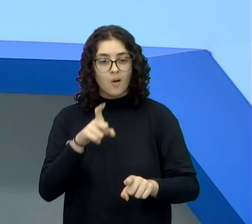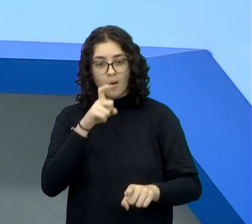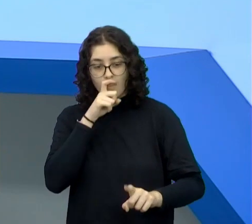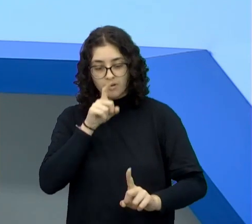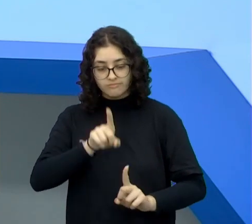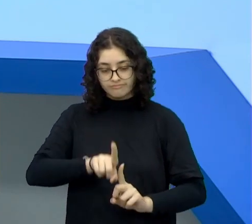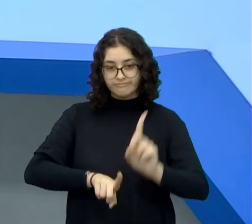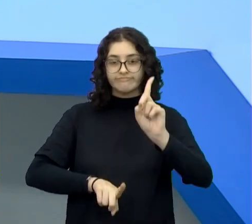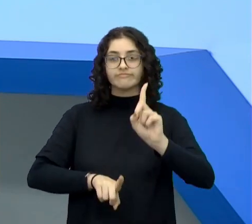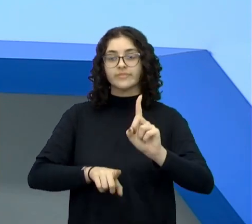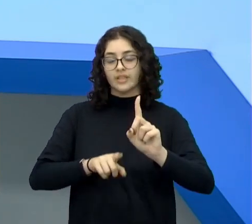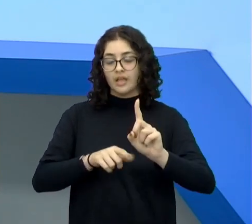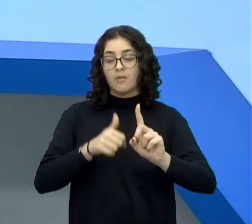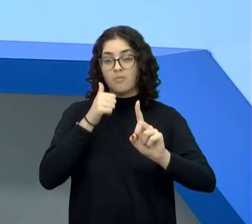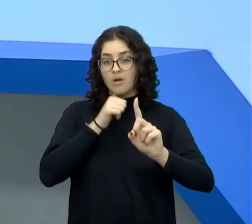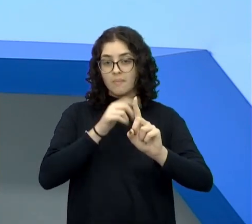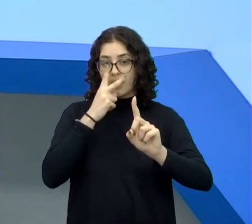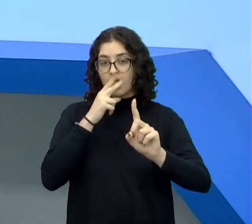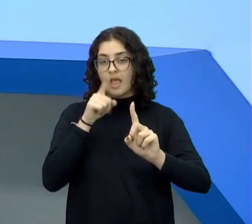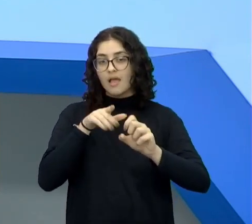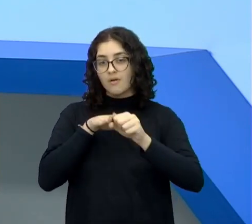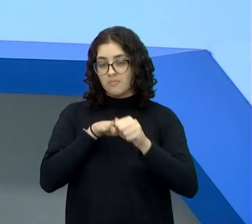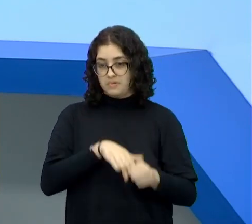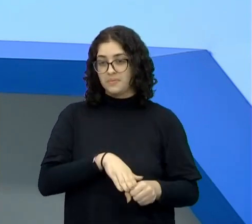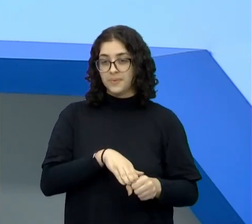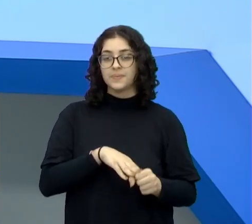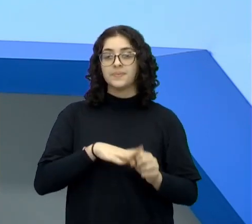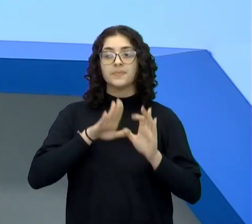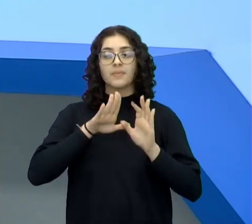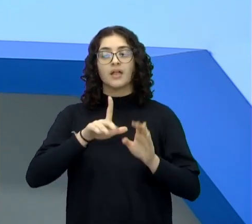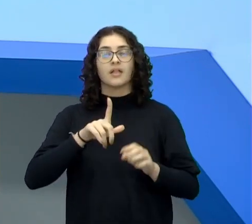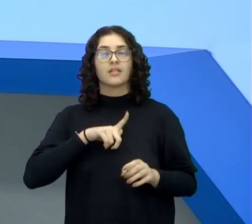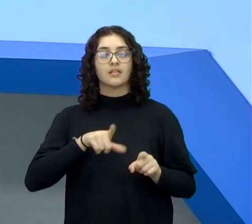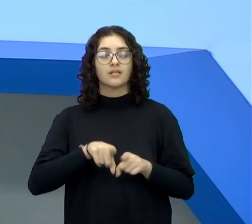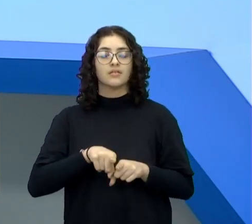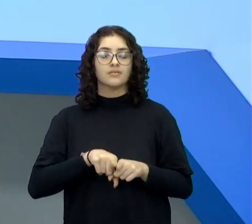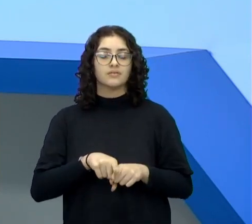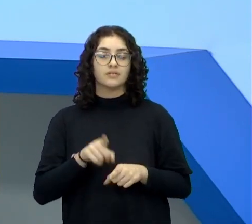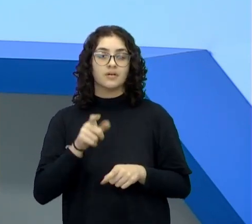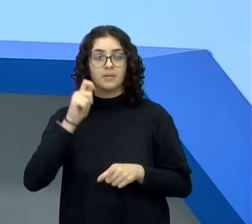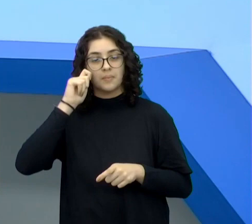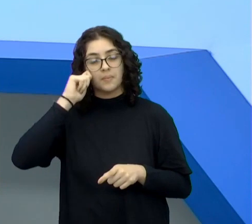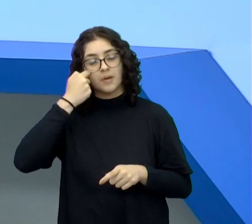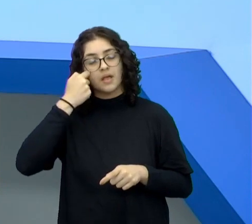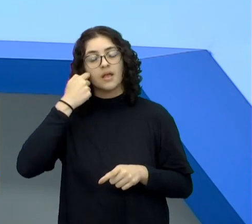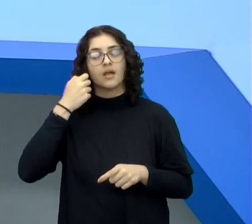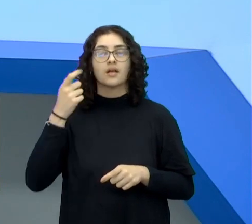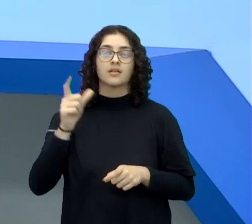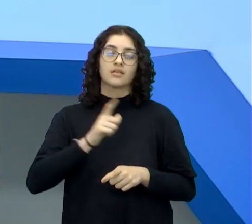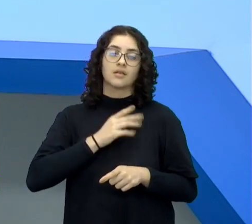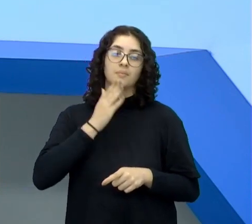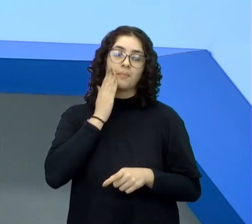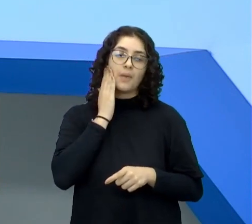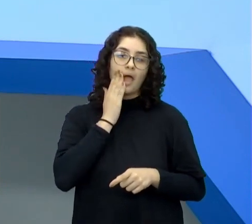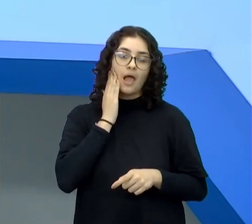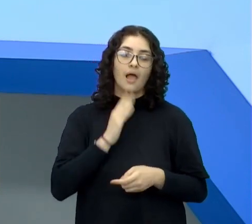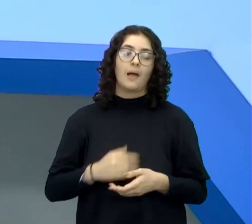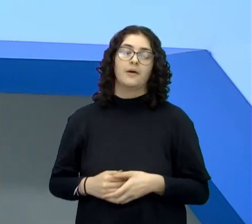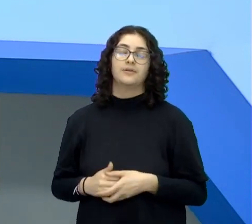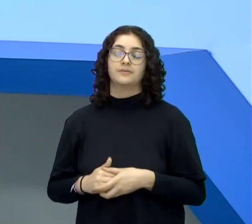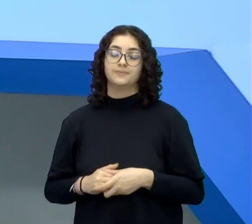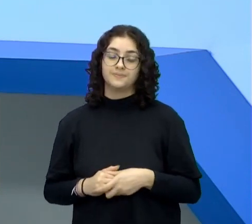acaba classificando as mulheres como minorias. Mas nós também temos os negros, os pardos, nós